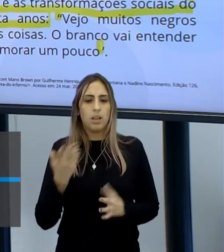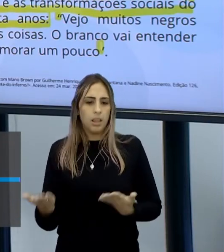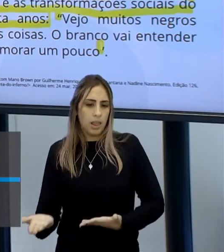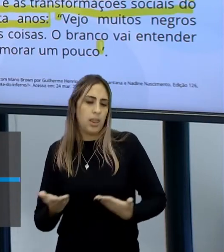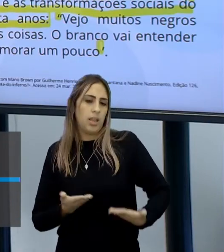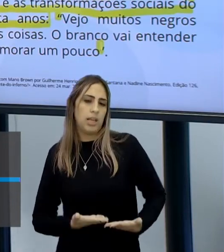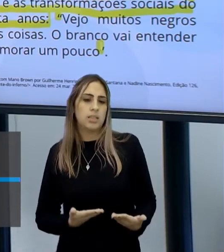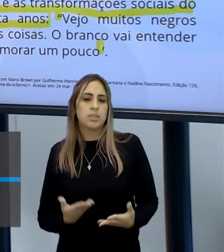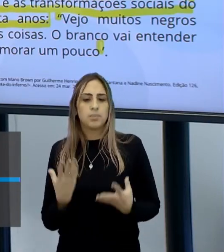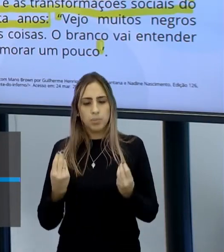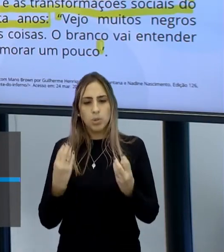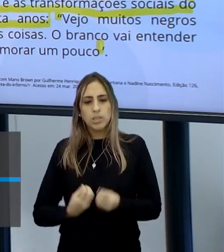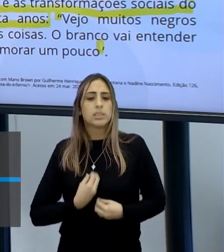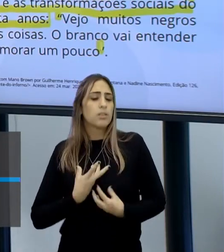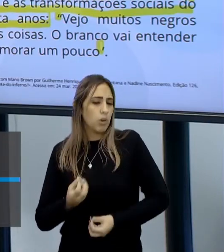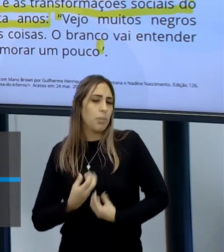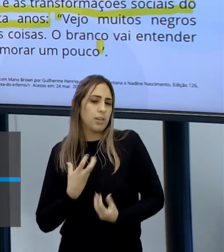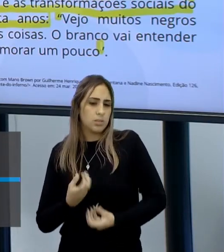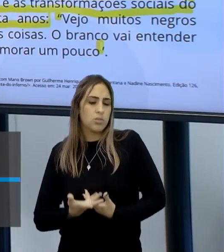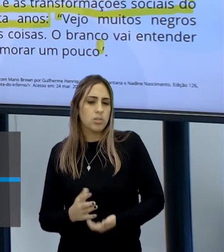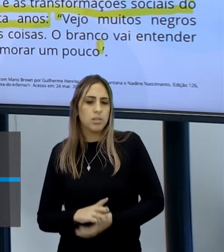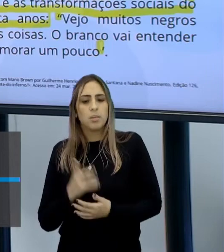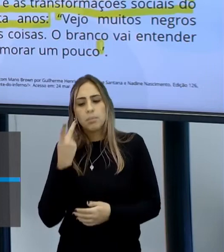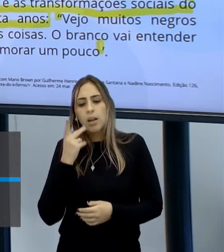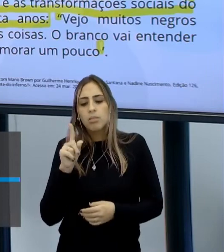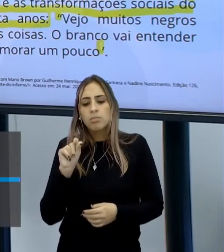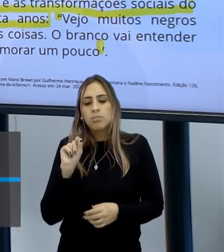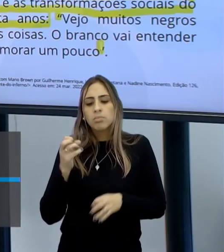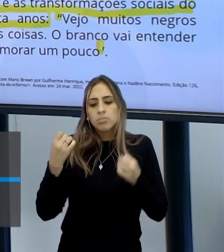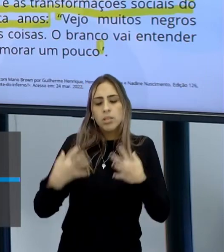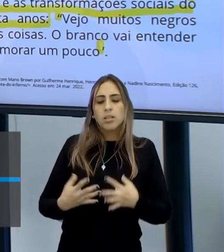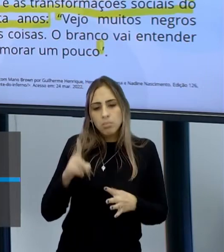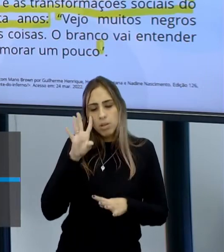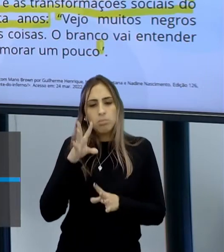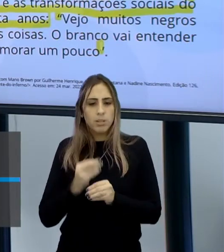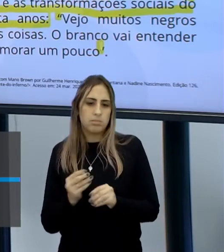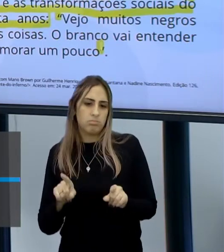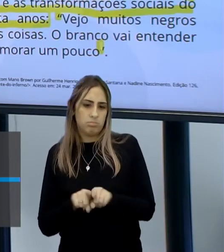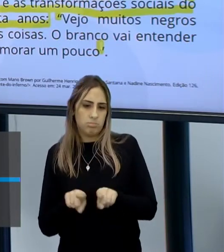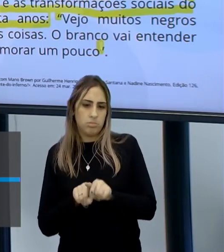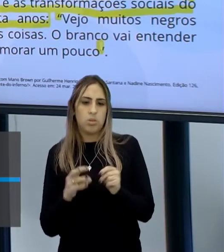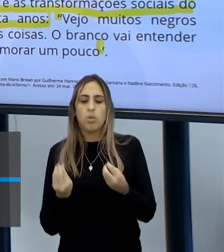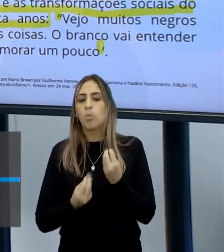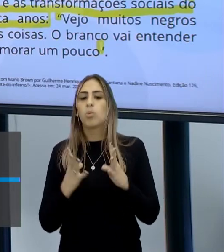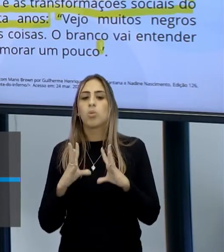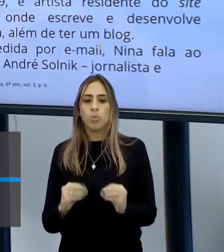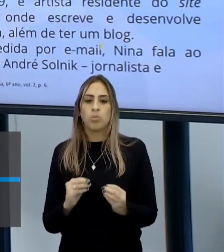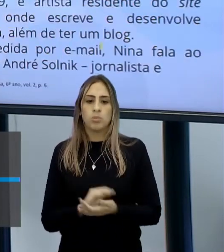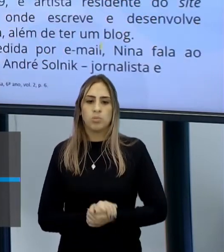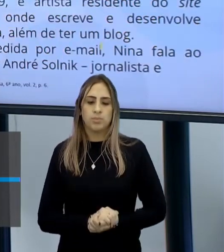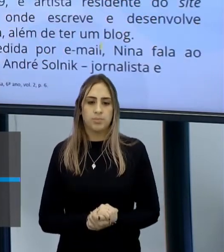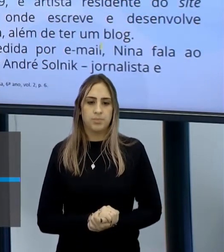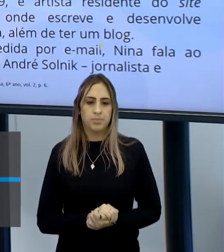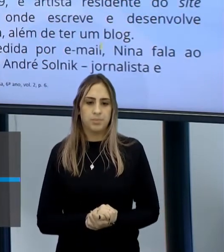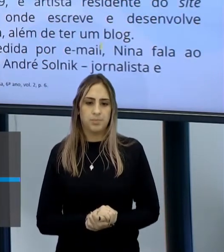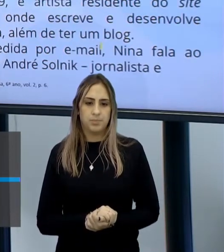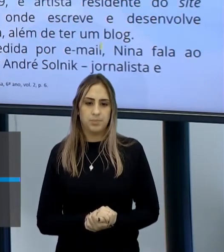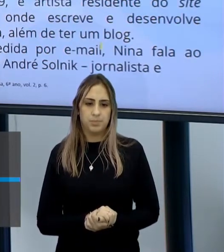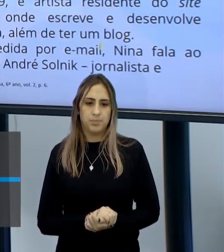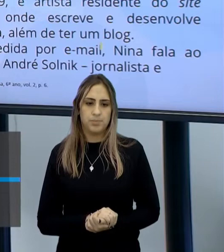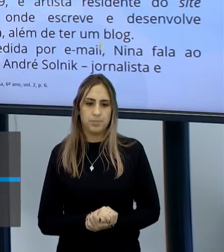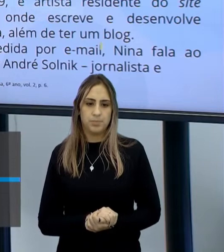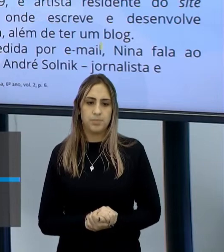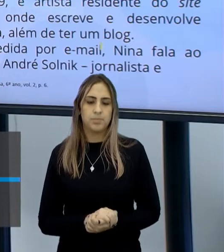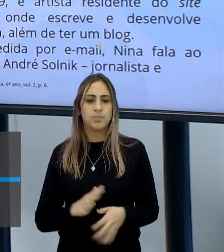traz muitas informações para a interpretação e para a compreensão, né? Como um todo. Tá bom?